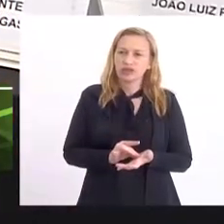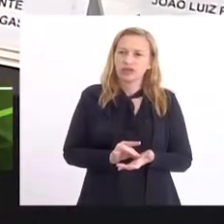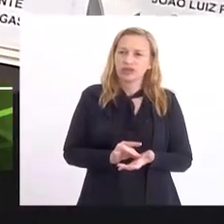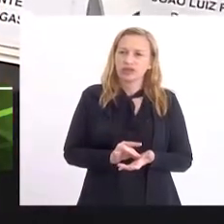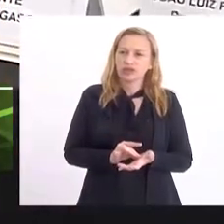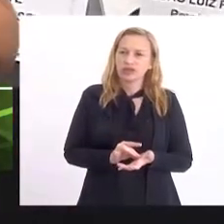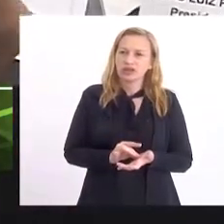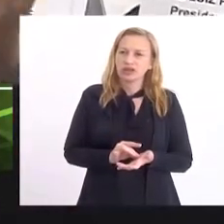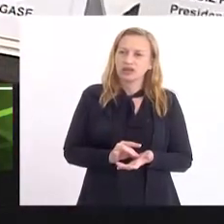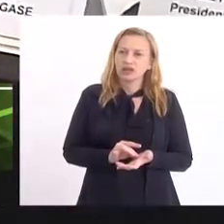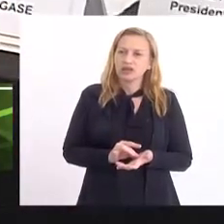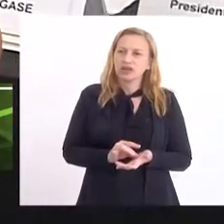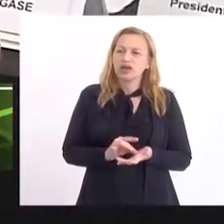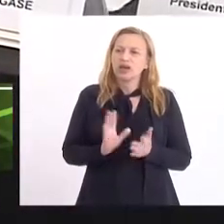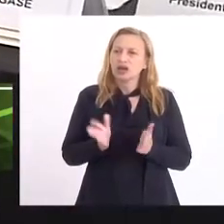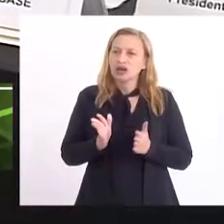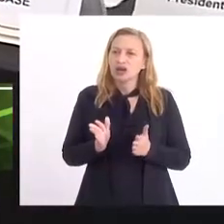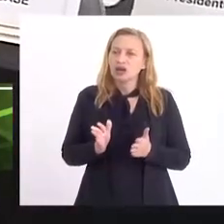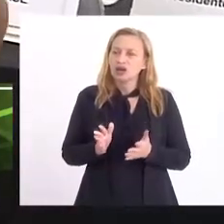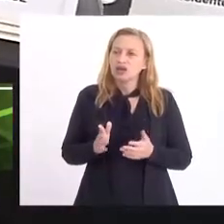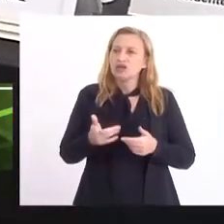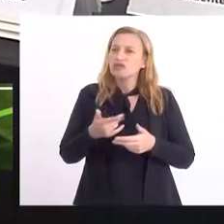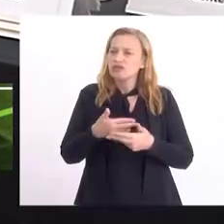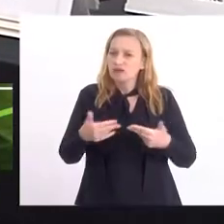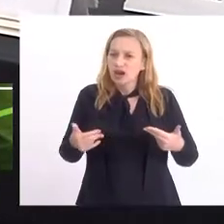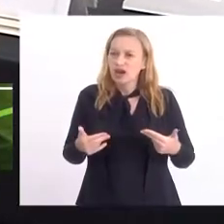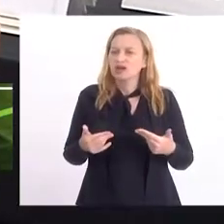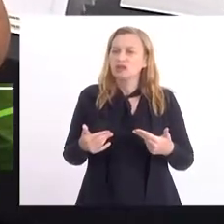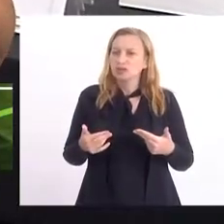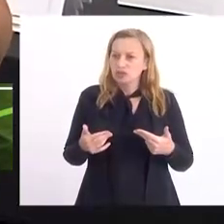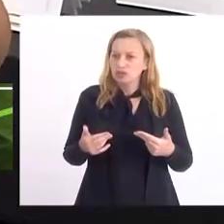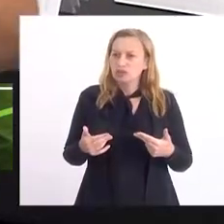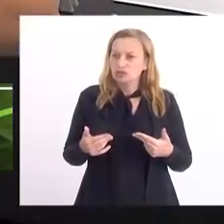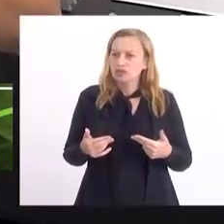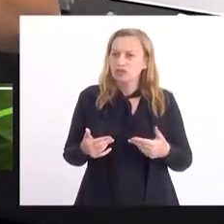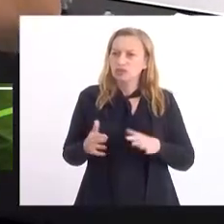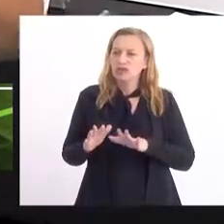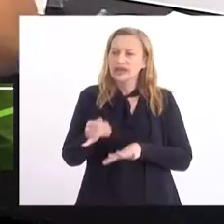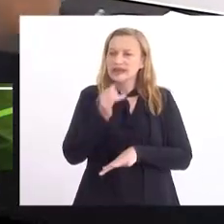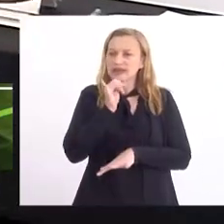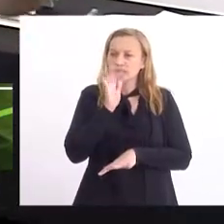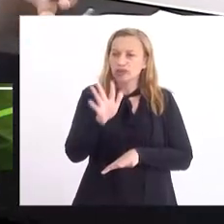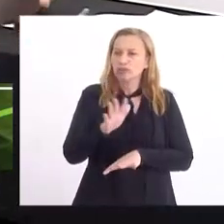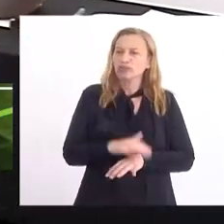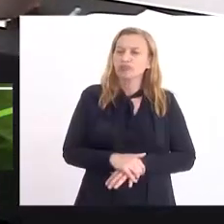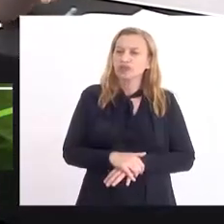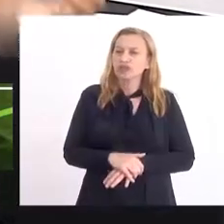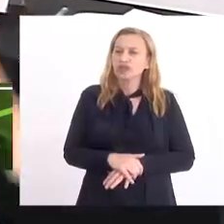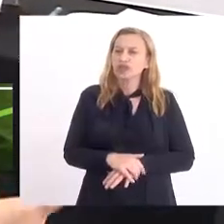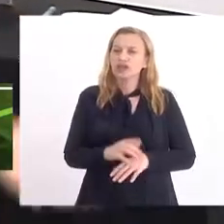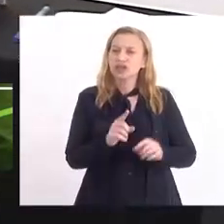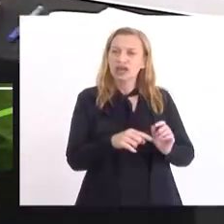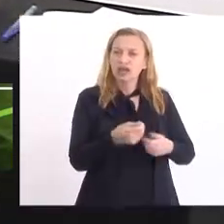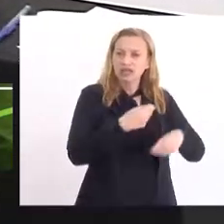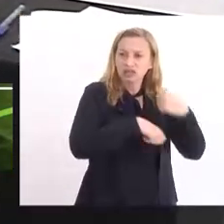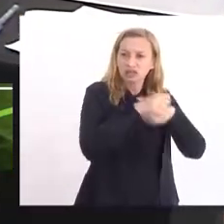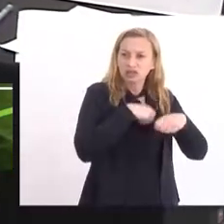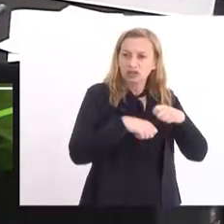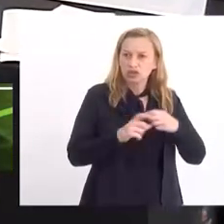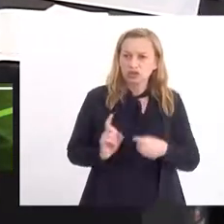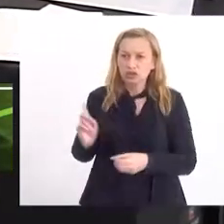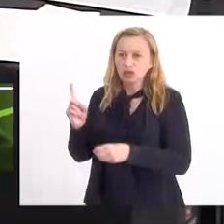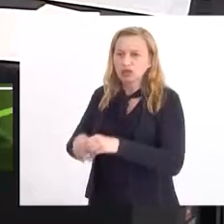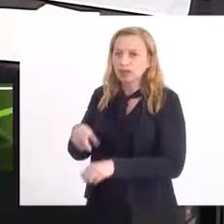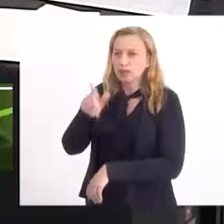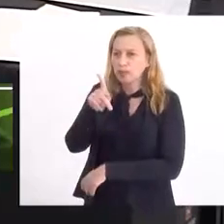e começou a ter que movimentar. Tanto é que foi muito movimentado o Degase, por exemplo. Agentes que estavam no administrativo tiveram que voltar para o